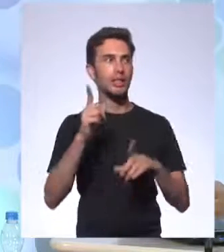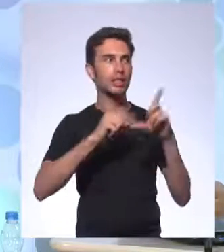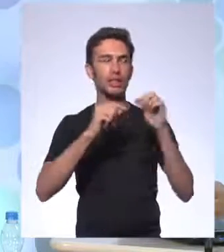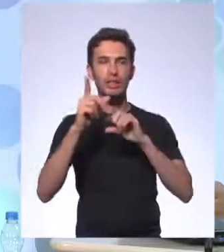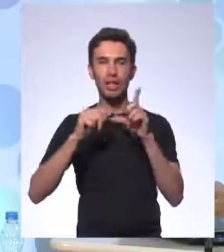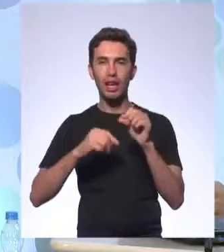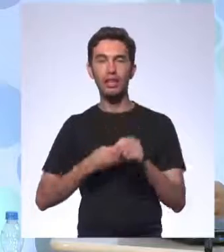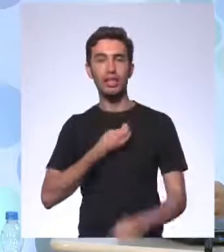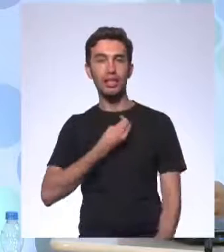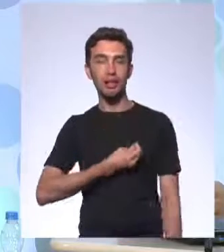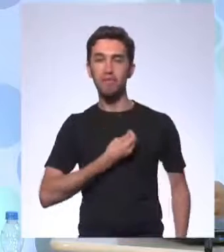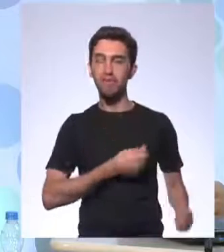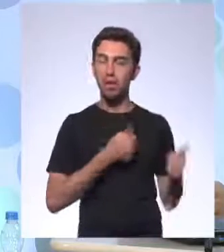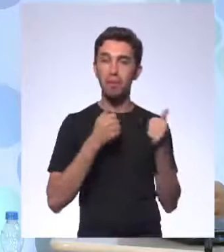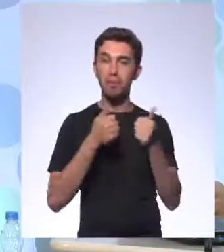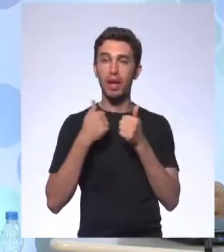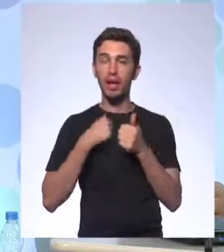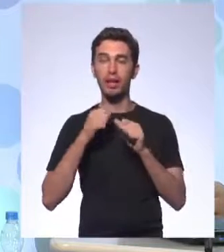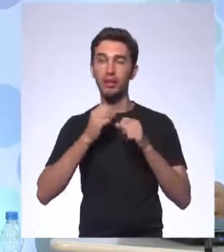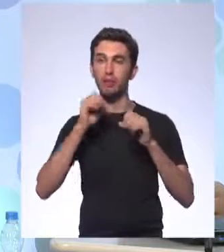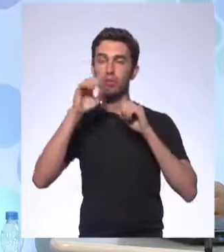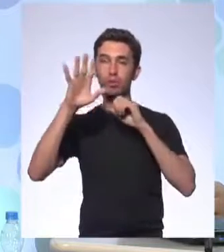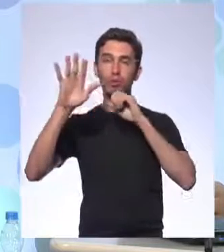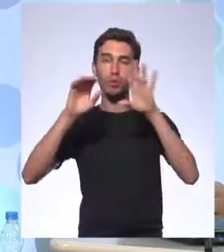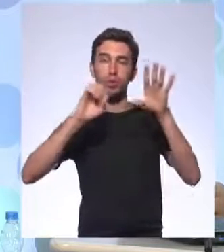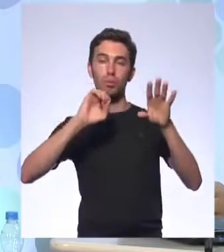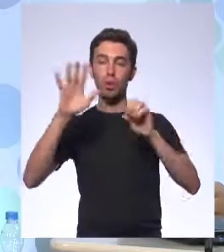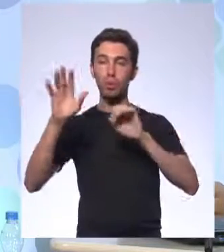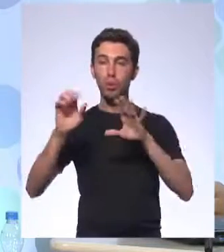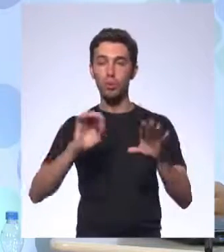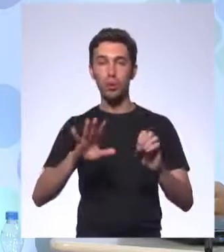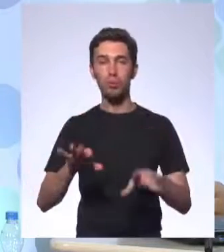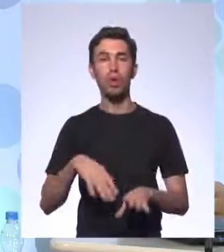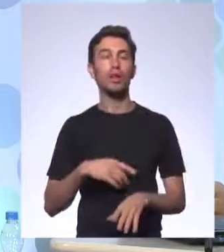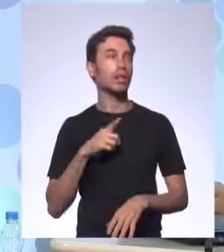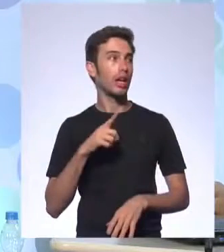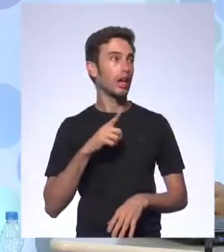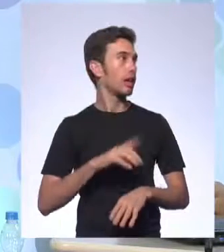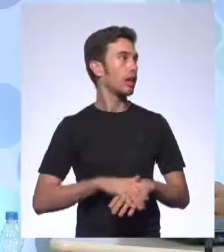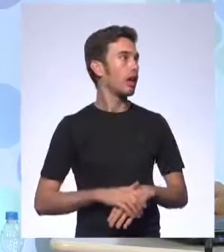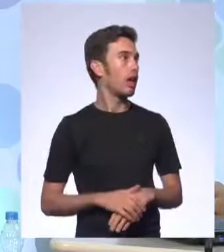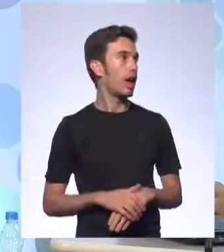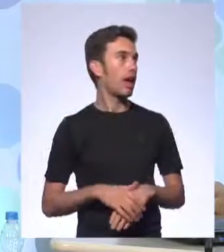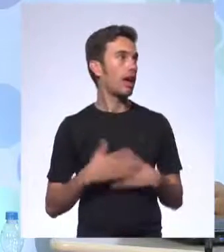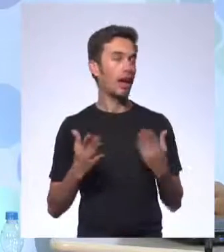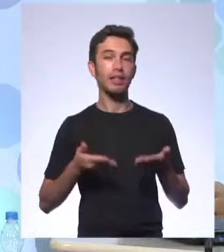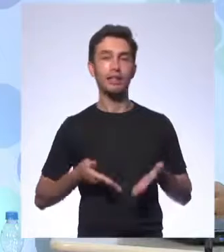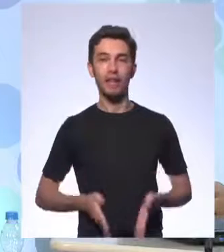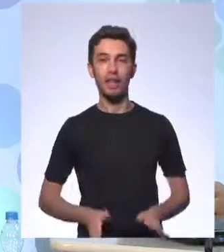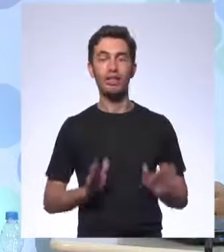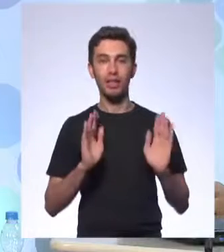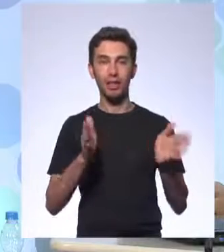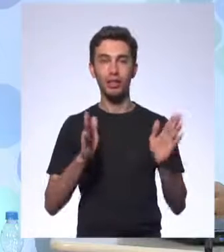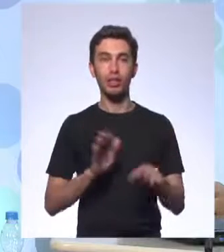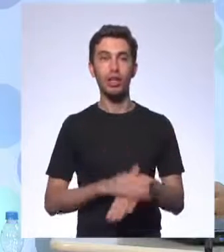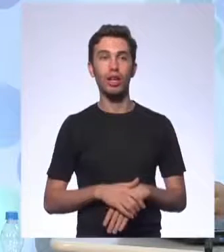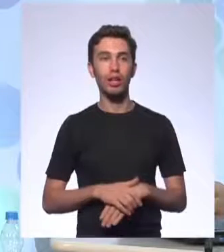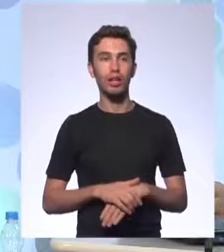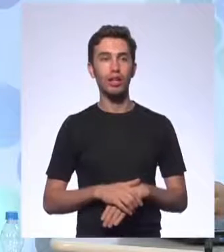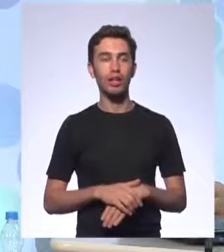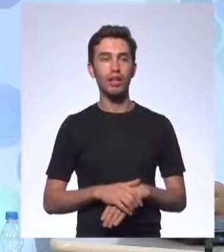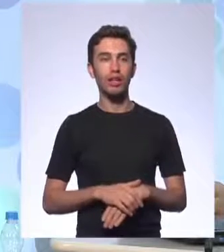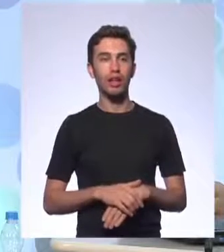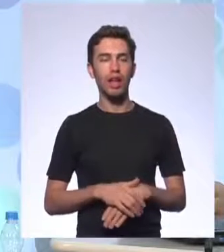plena vida, né? Estão emitindo luz, estão ali fabricando ela, que a gente já falou, elas já nasceram. Aliás, elas já nasceram, estou com essa